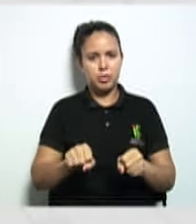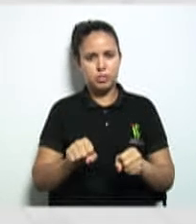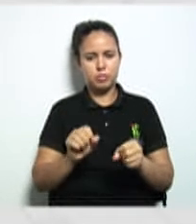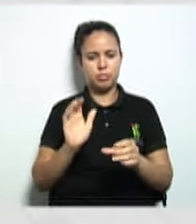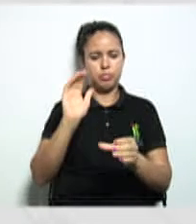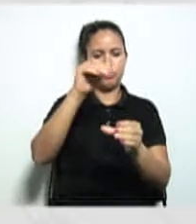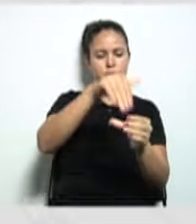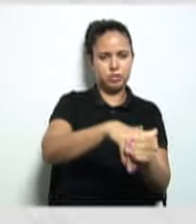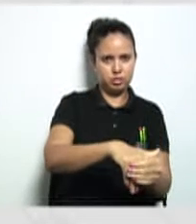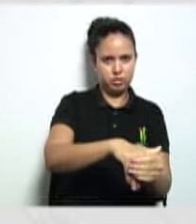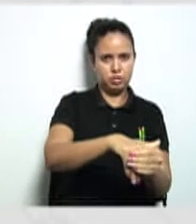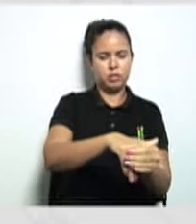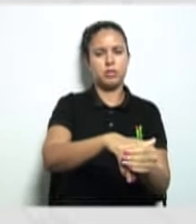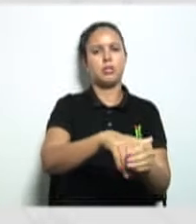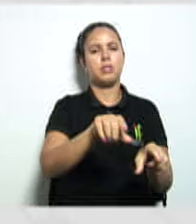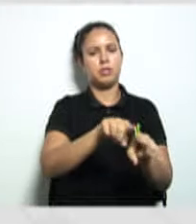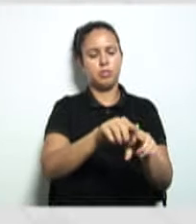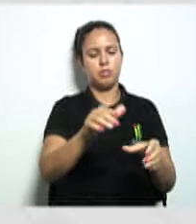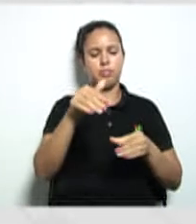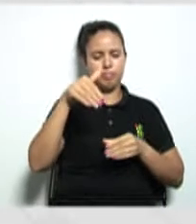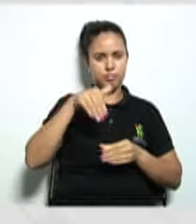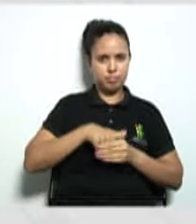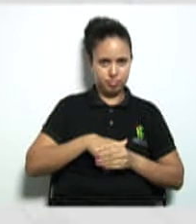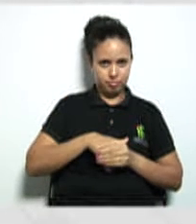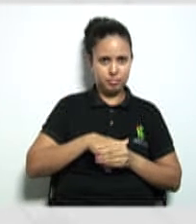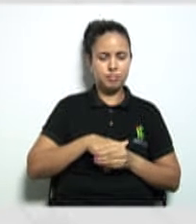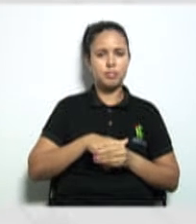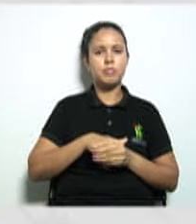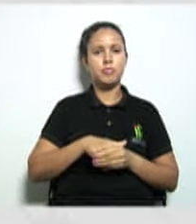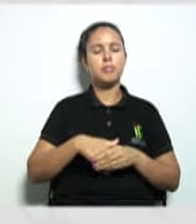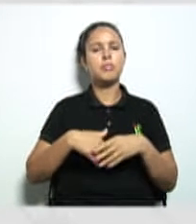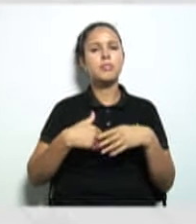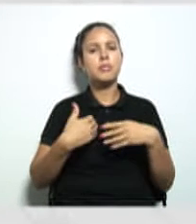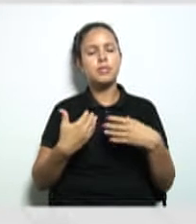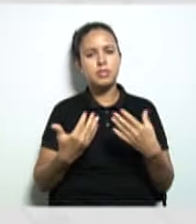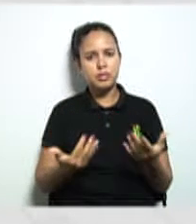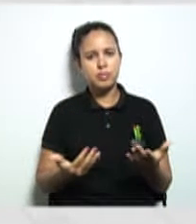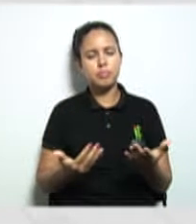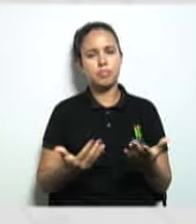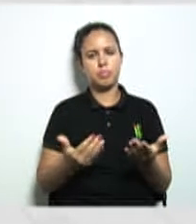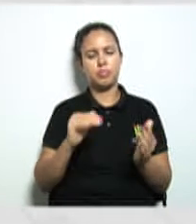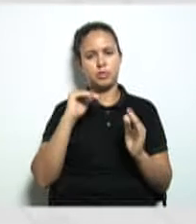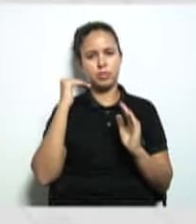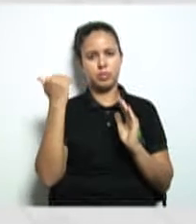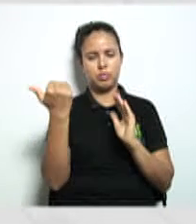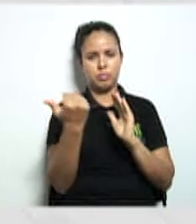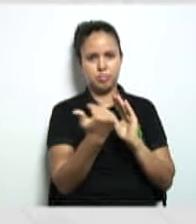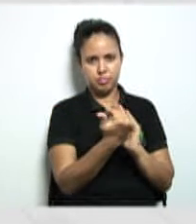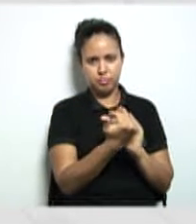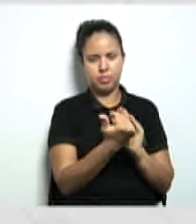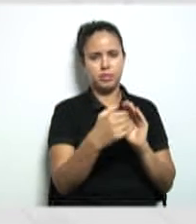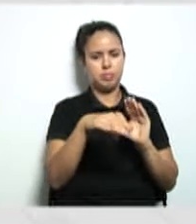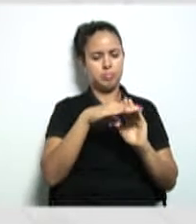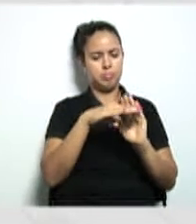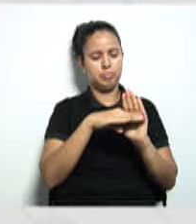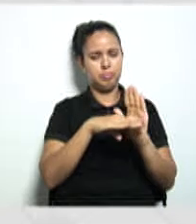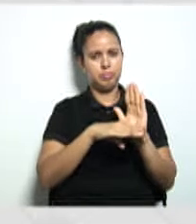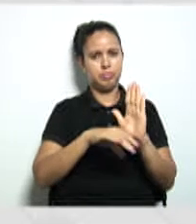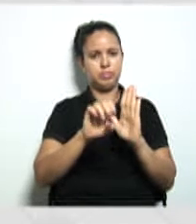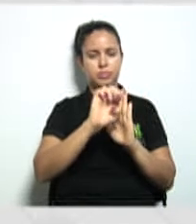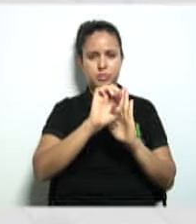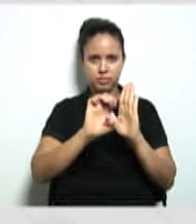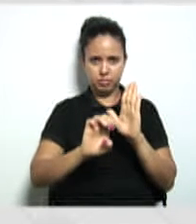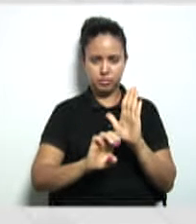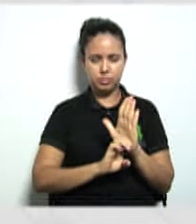votar e ser votado de acordo com as condições estatutárias, ou